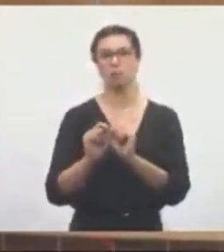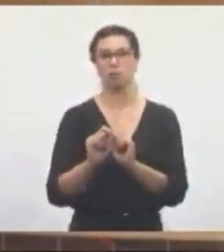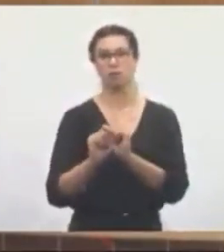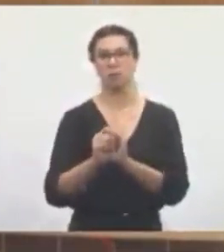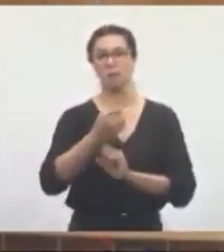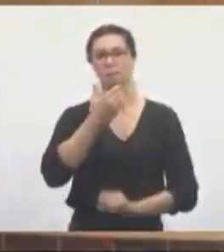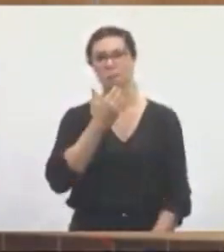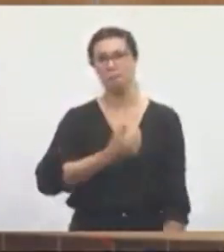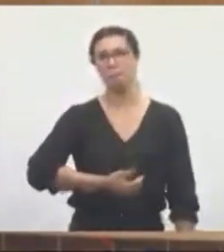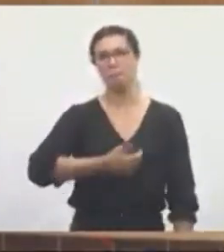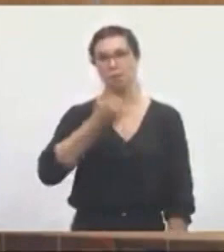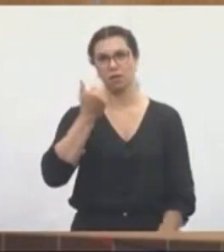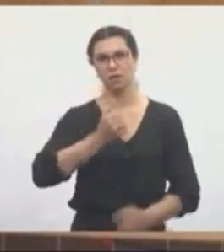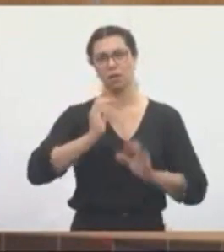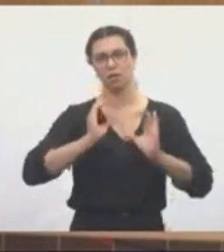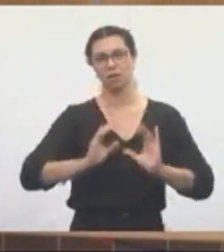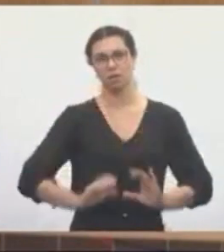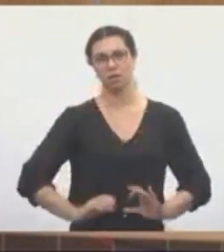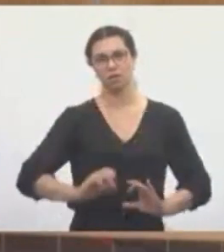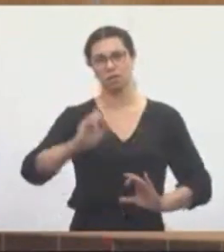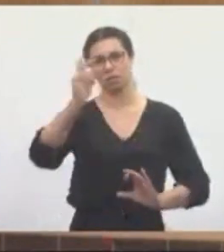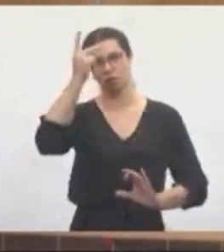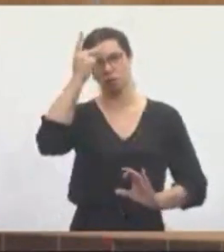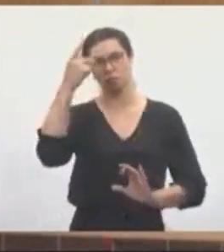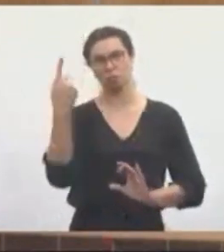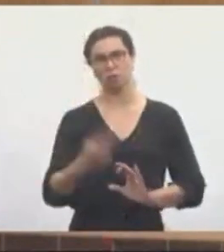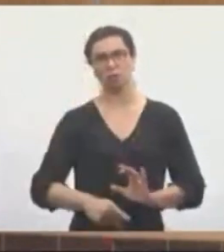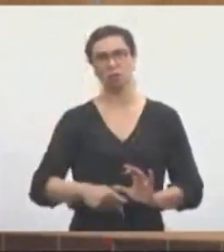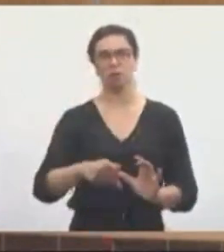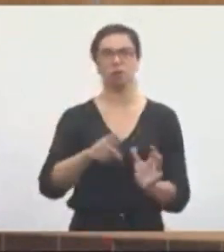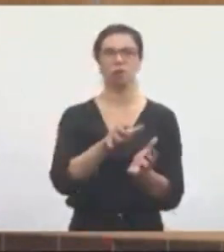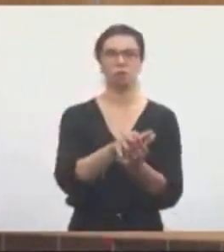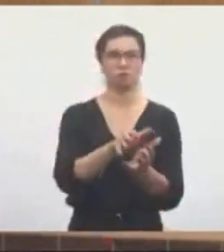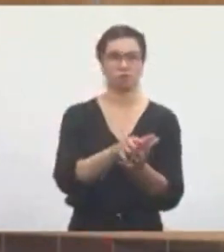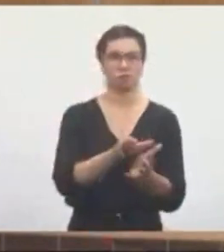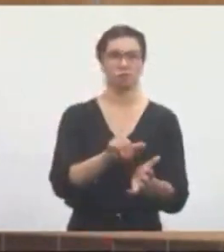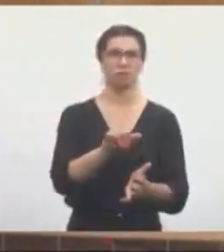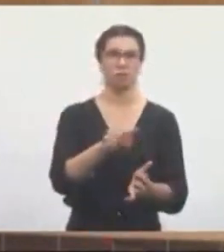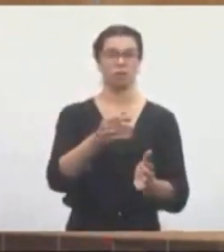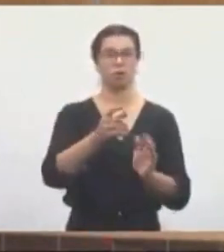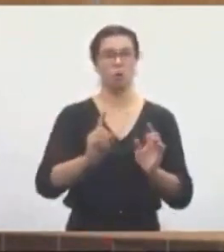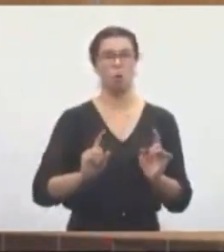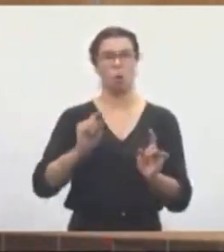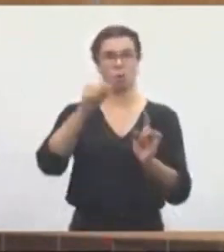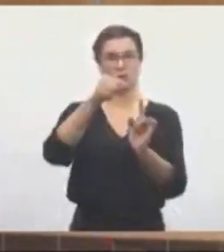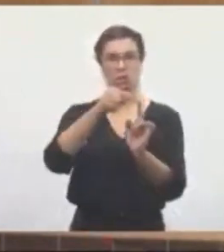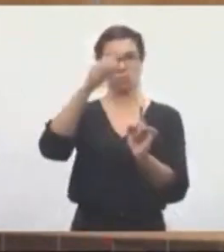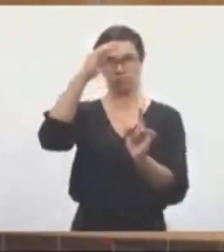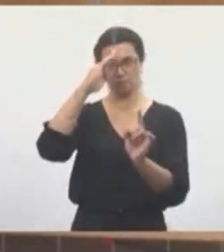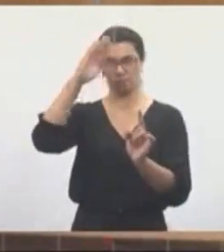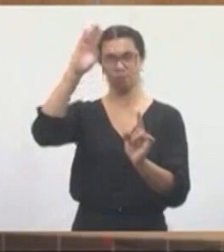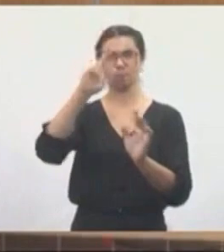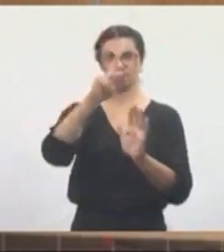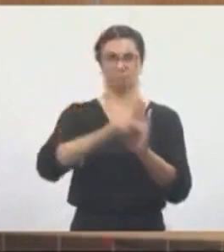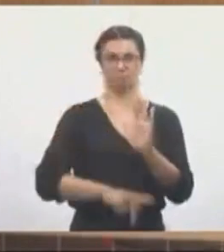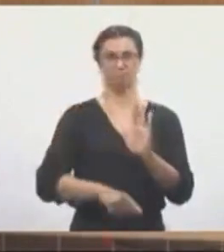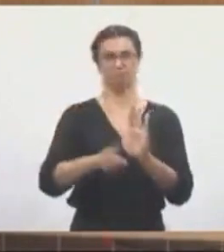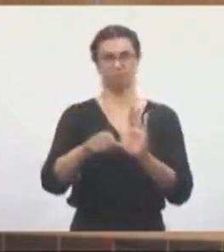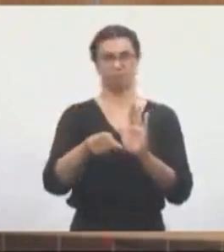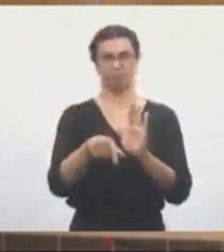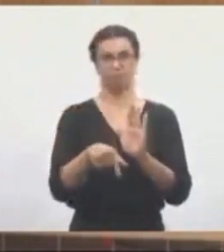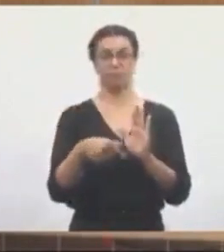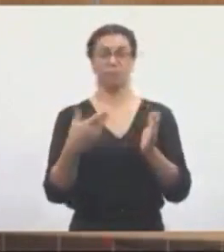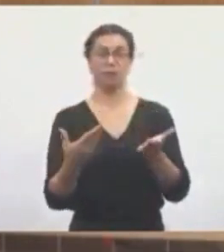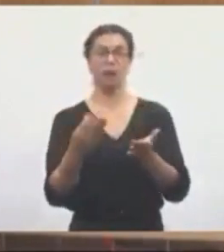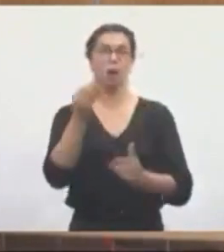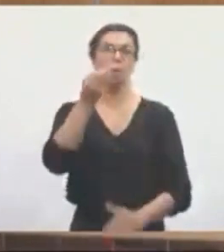passa a dar melhores cidadãos para a nossa cidade. Eu acho que é isso que tem que ser o objetivo principal desse projeto. E